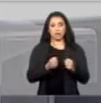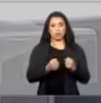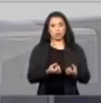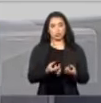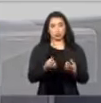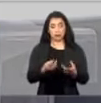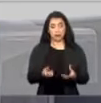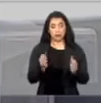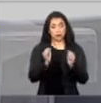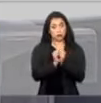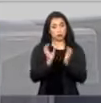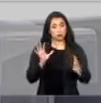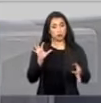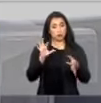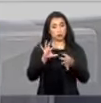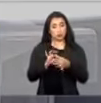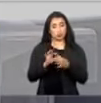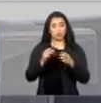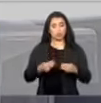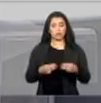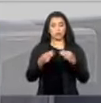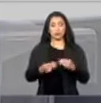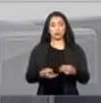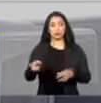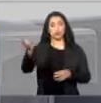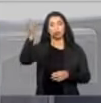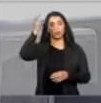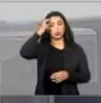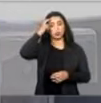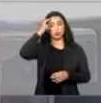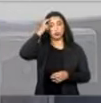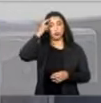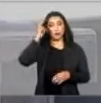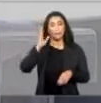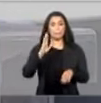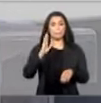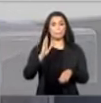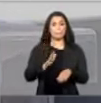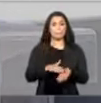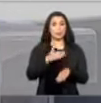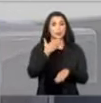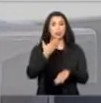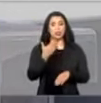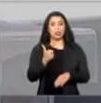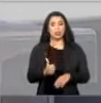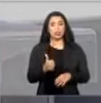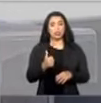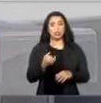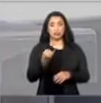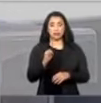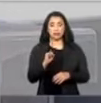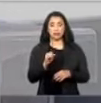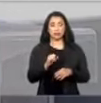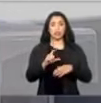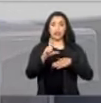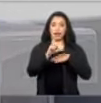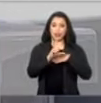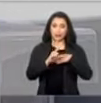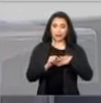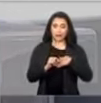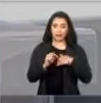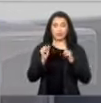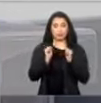Cultura. Além disso, mais utópico ainda, tudo sob o guarda-chuva institucional da Casa Civil,